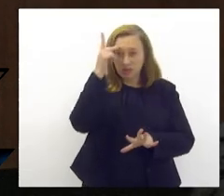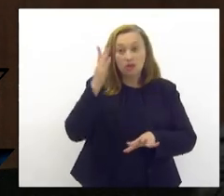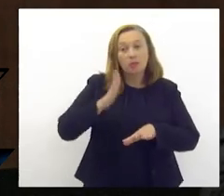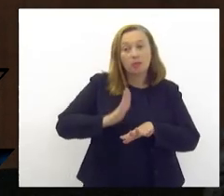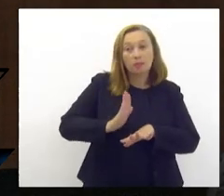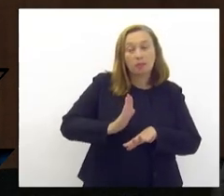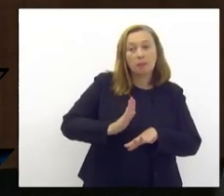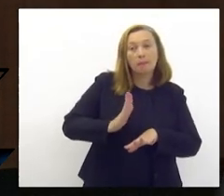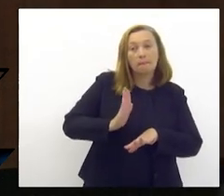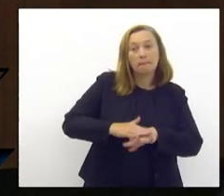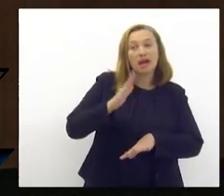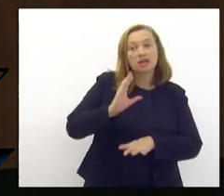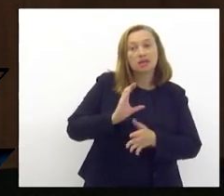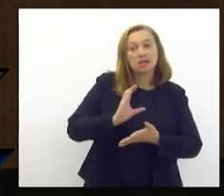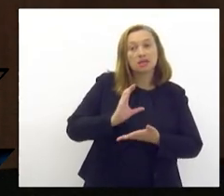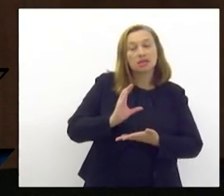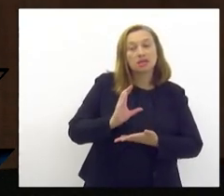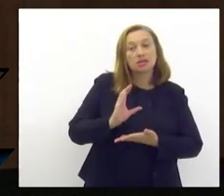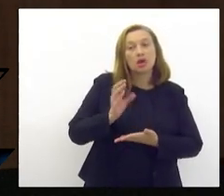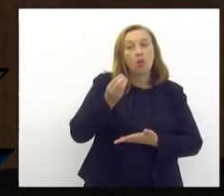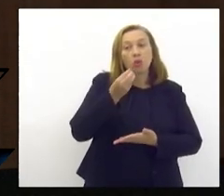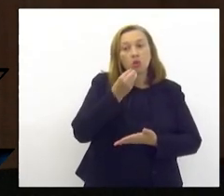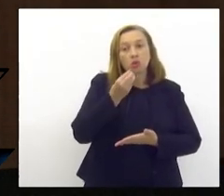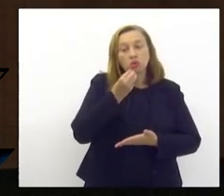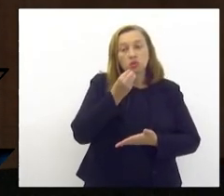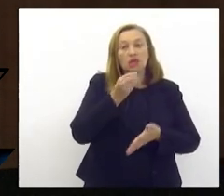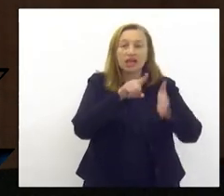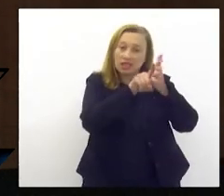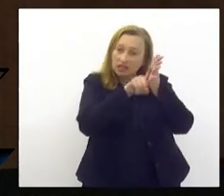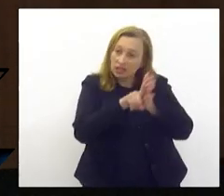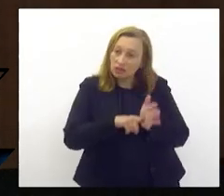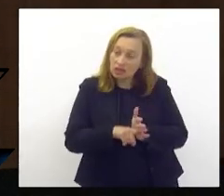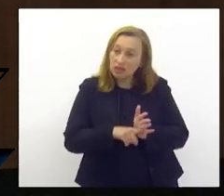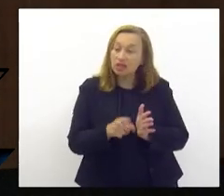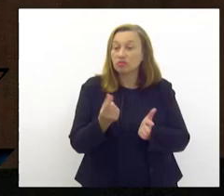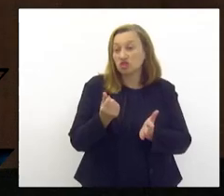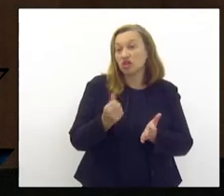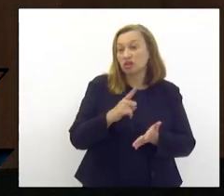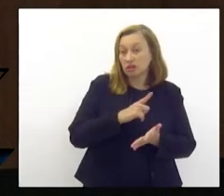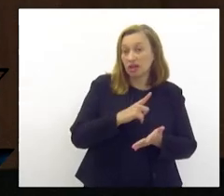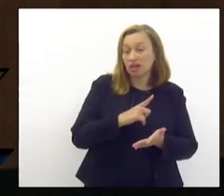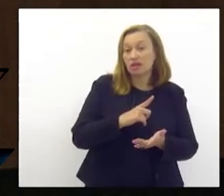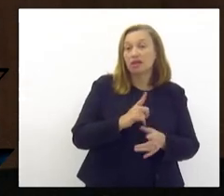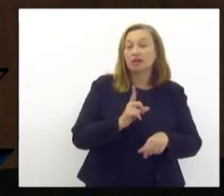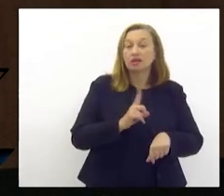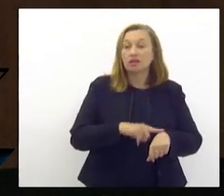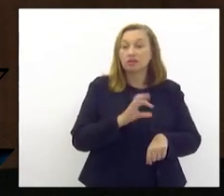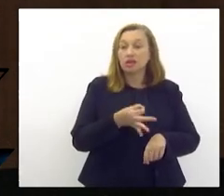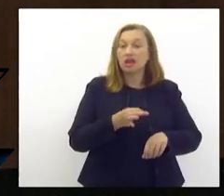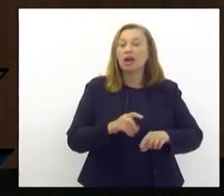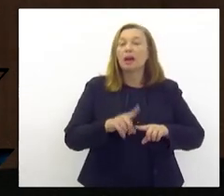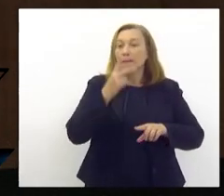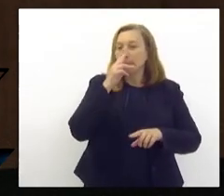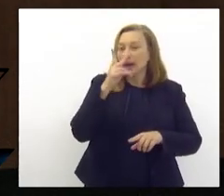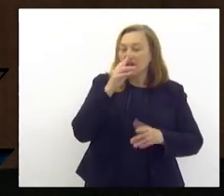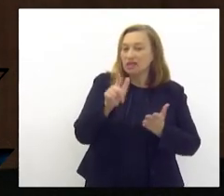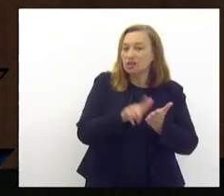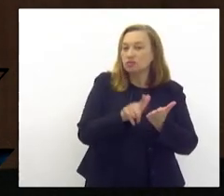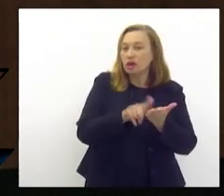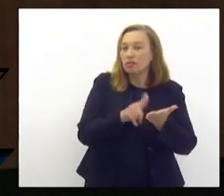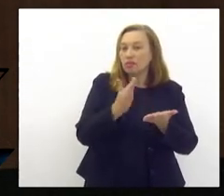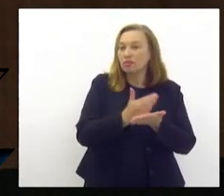mais recursos, mais chance de fazer esse exame de mamografia a tempo. Me parece que no folheto que a Renata